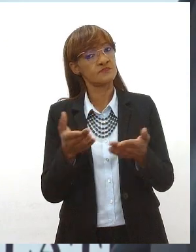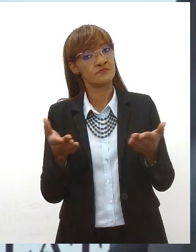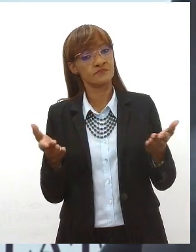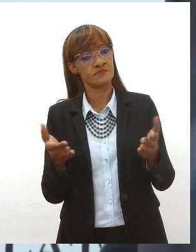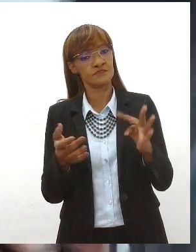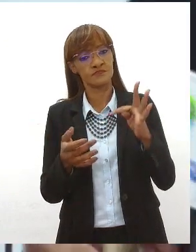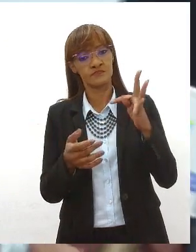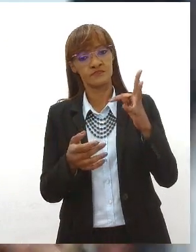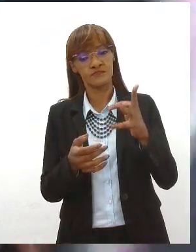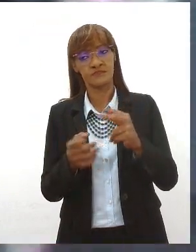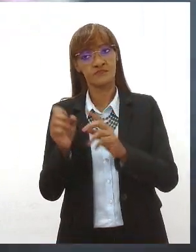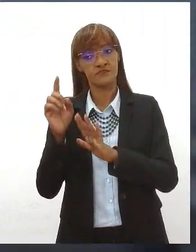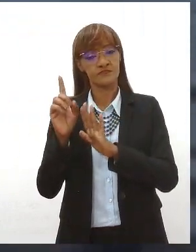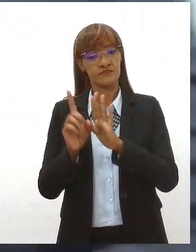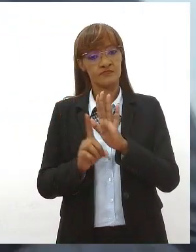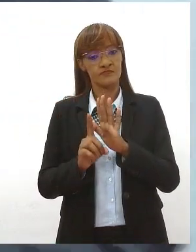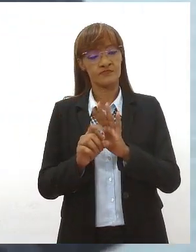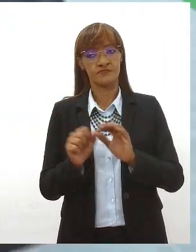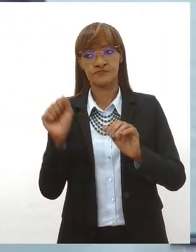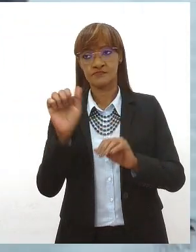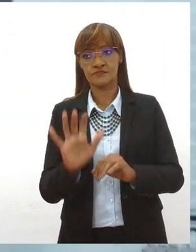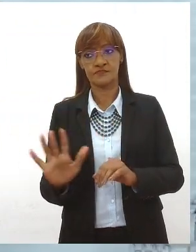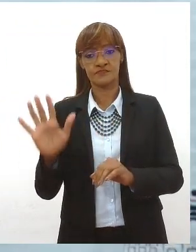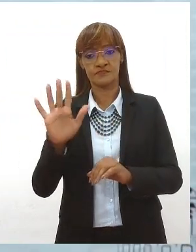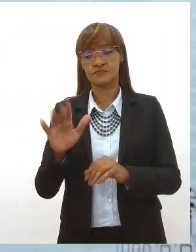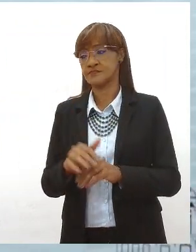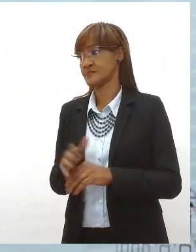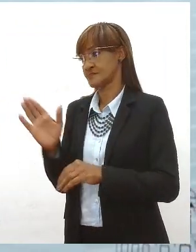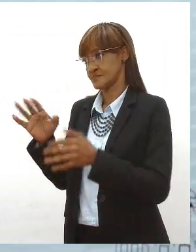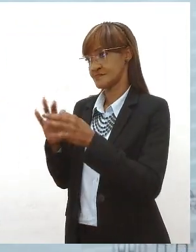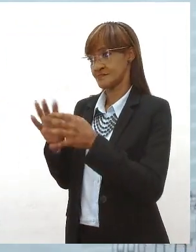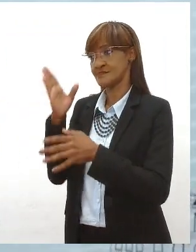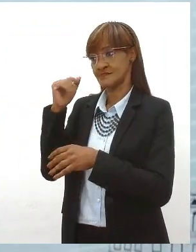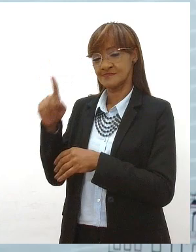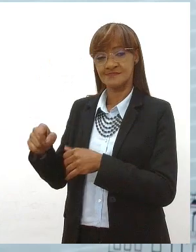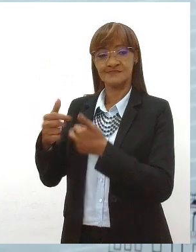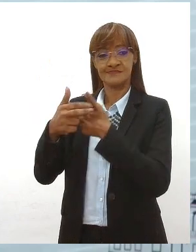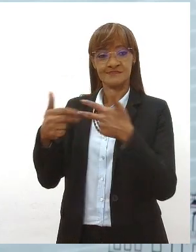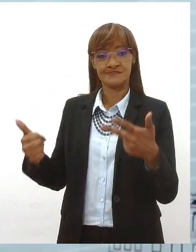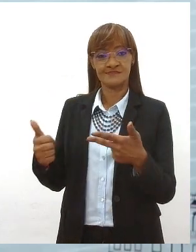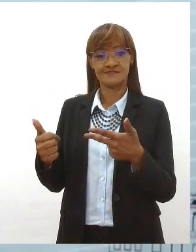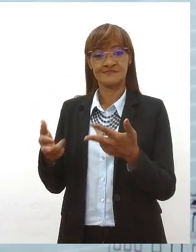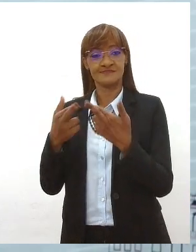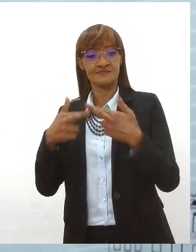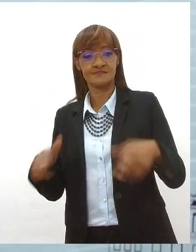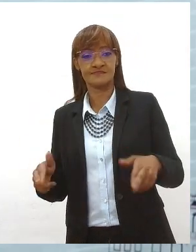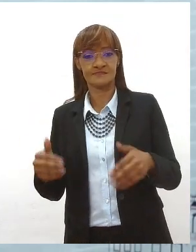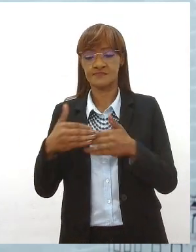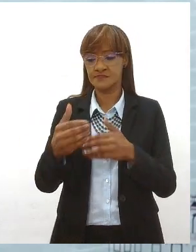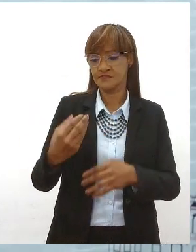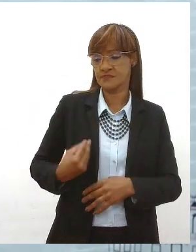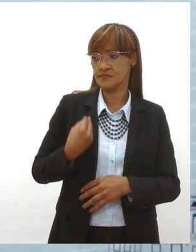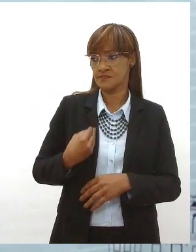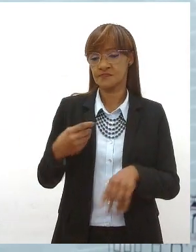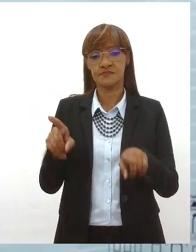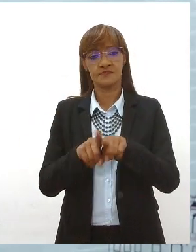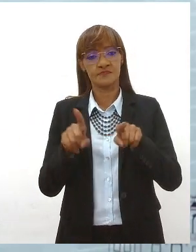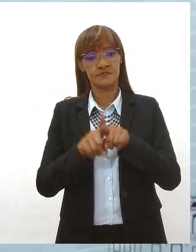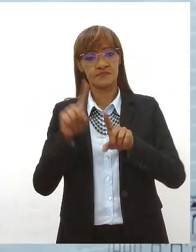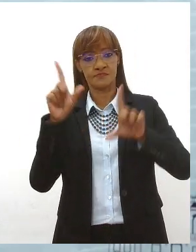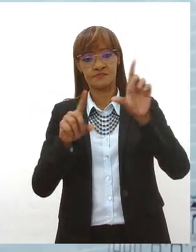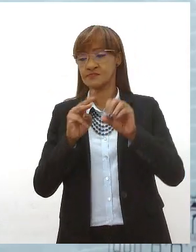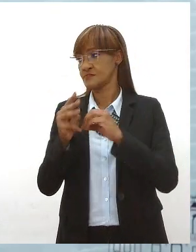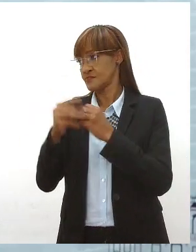forma geral. Eu vou deixar a senhora, eu sei que a senhora tem muita coisa para resolver, medalha daqui a pouquinho ao vivo e a TV Alese vai transmitir. Muito obrigado pela participação, feliz